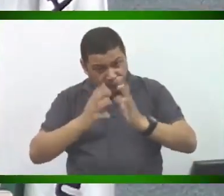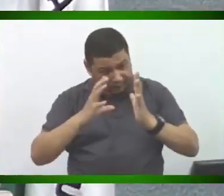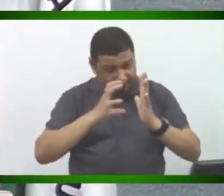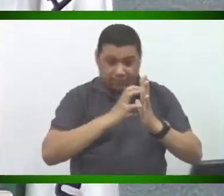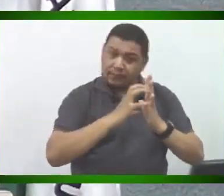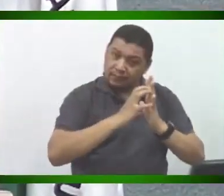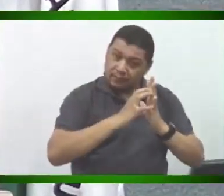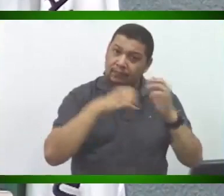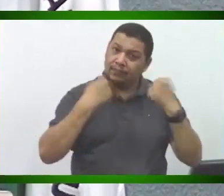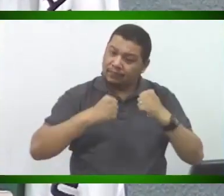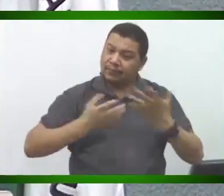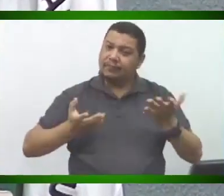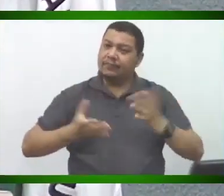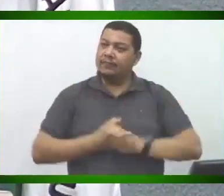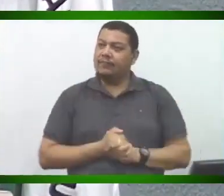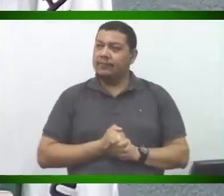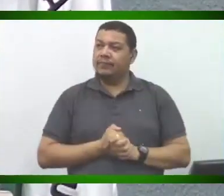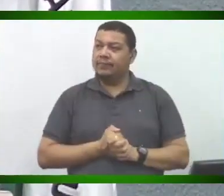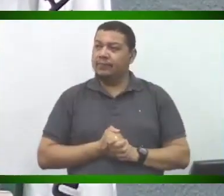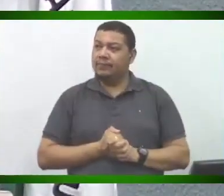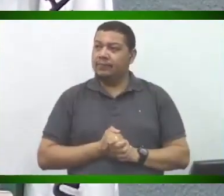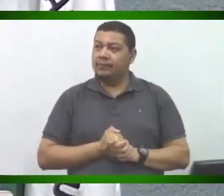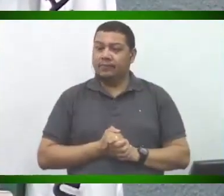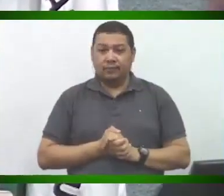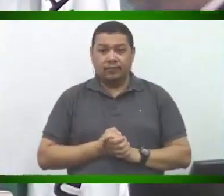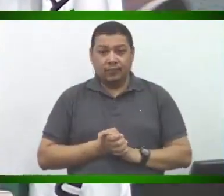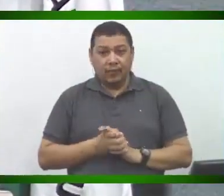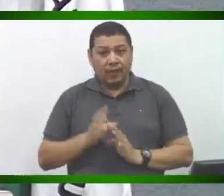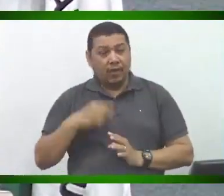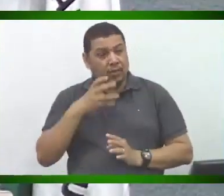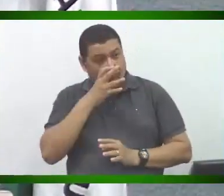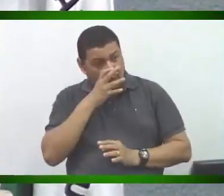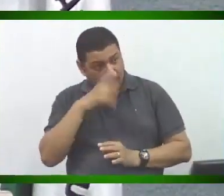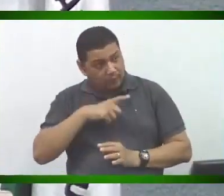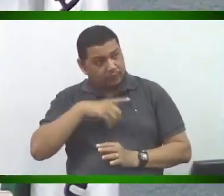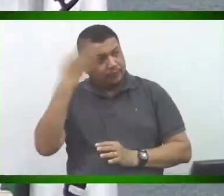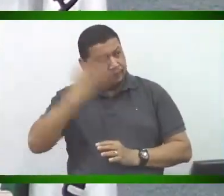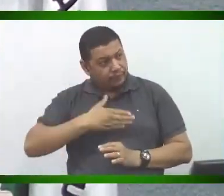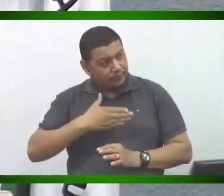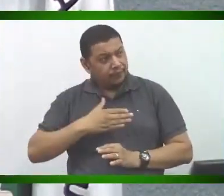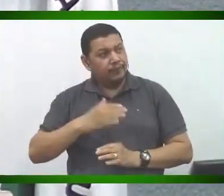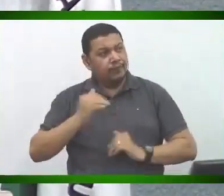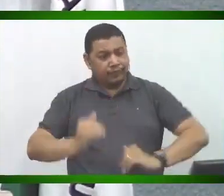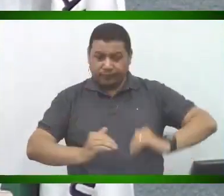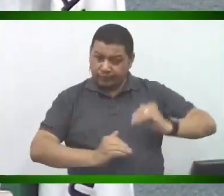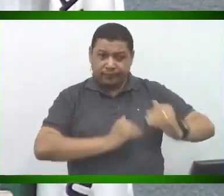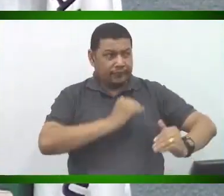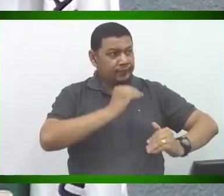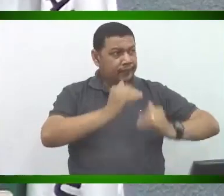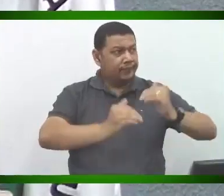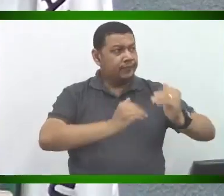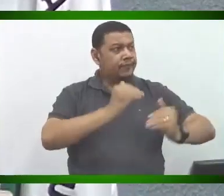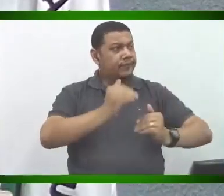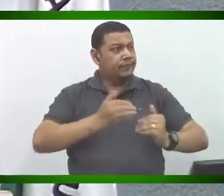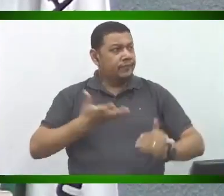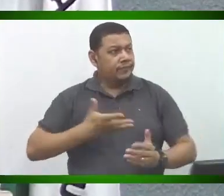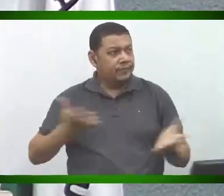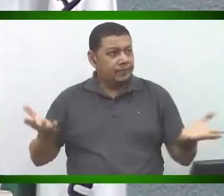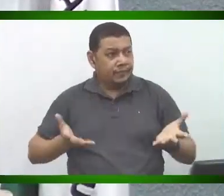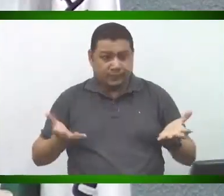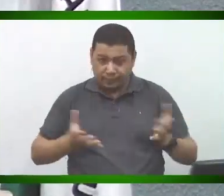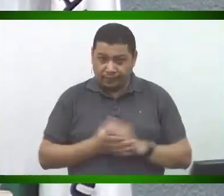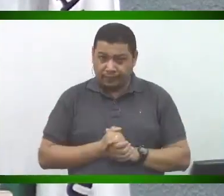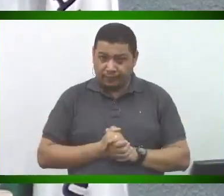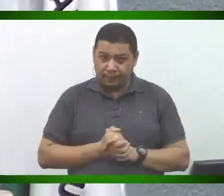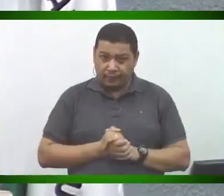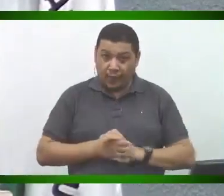representá-la. E aí a gente veio acompanhando a situação do residencial Cidade Verde, e aqui eu quero fazer uma linha